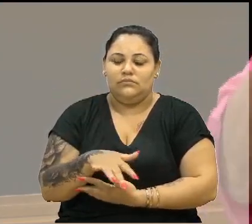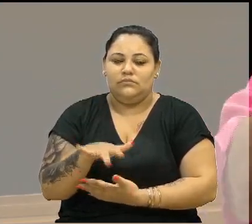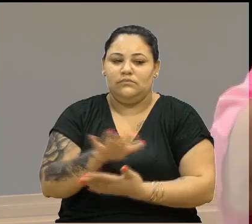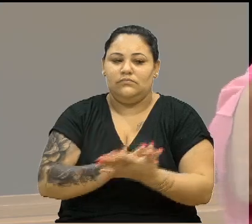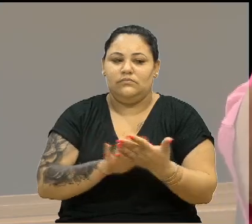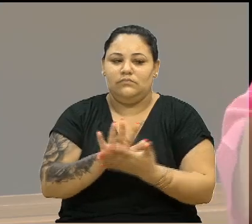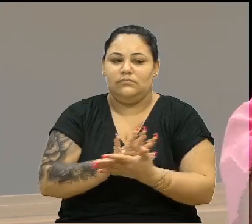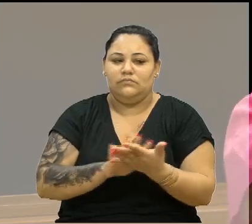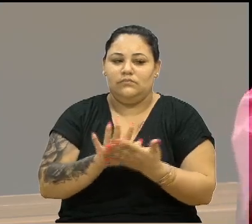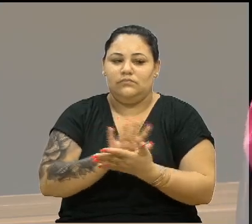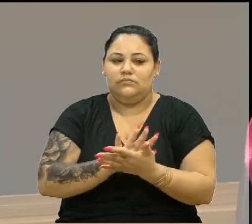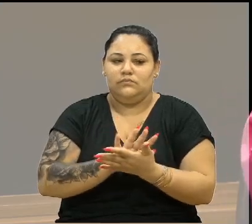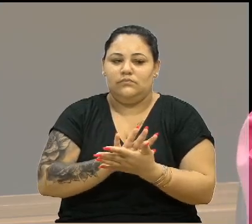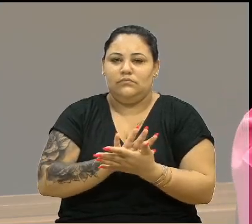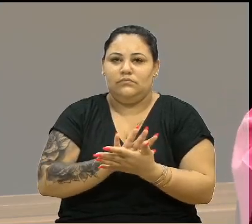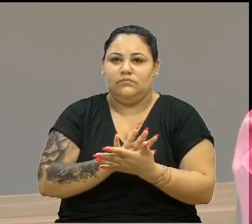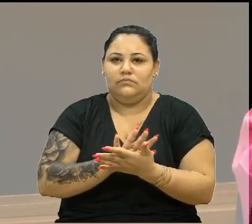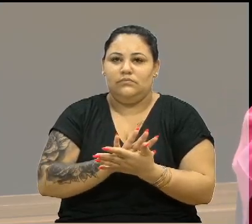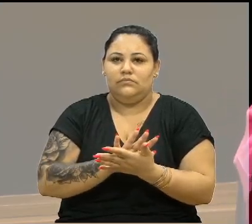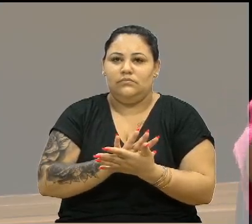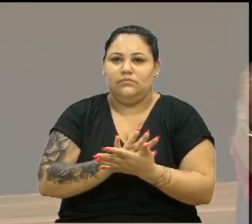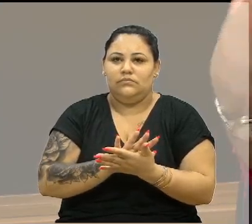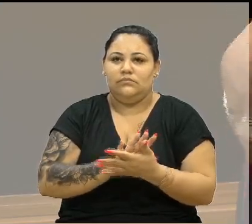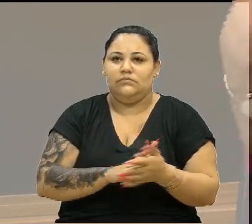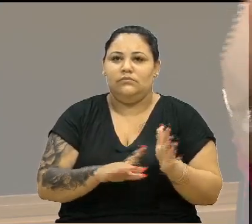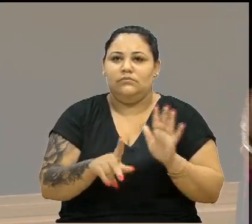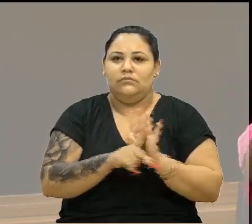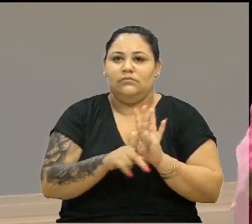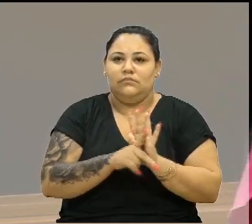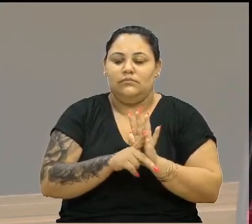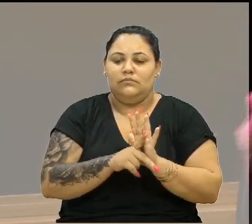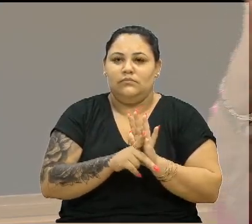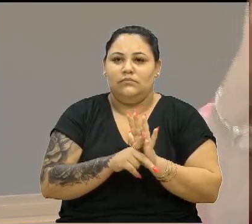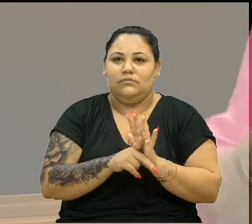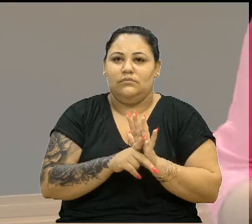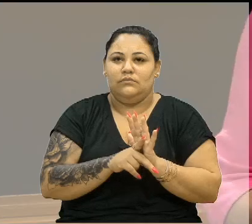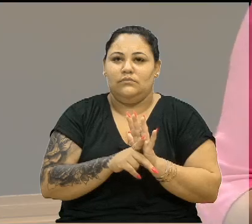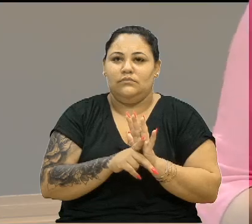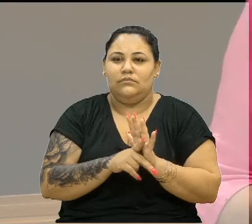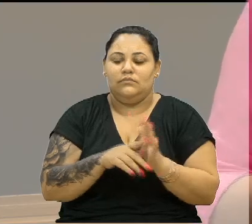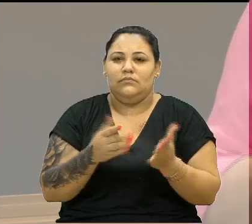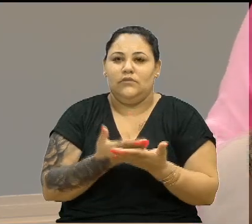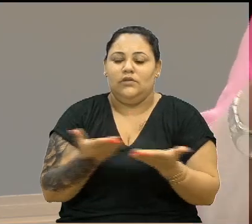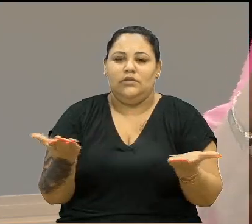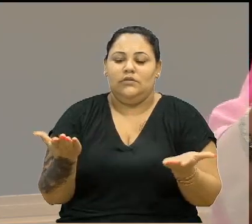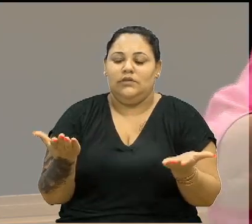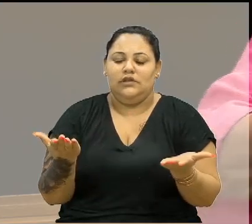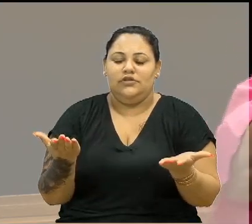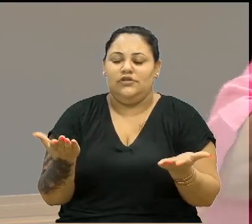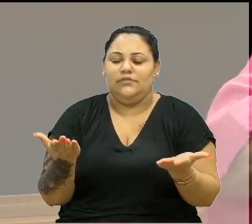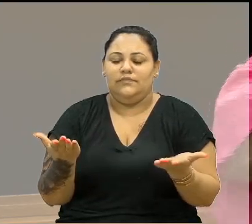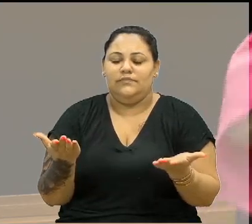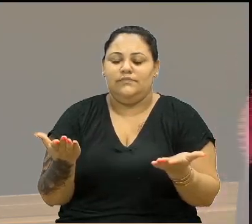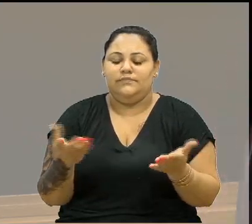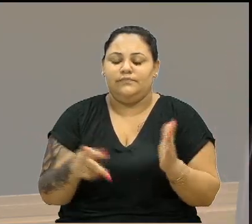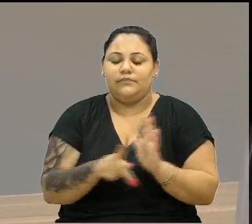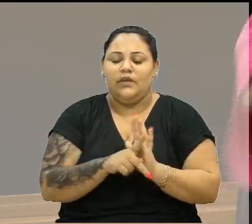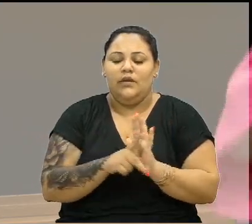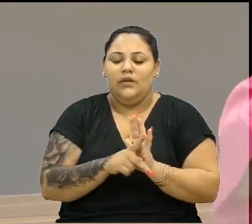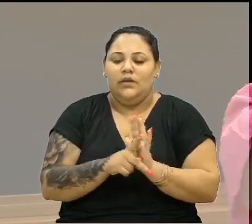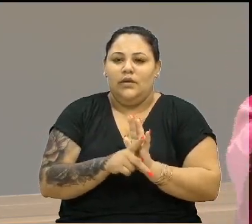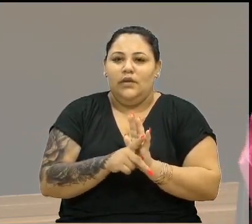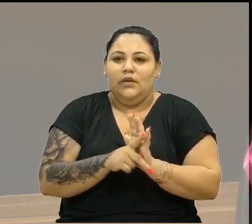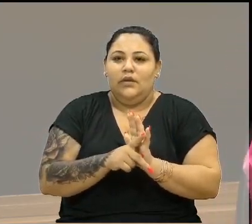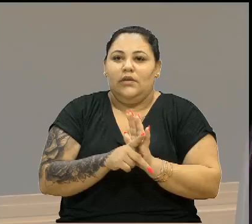pode funcionar naquela região por uma questão da própria espaço físico, do próprio